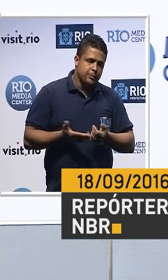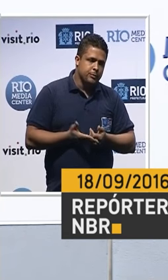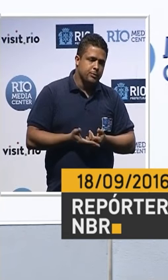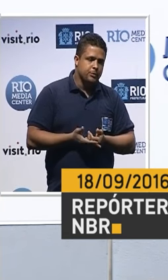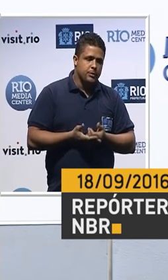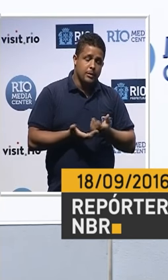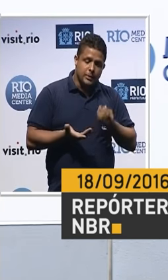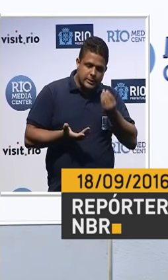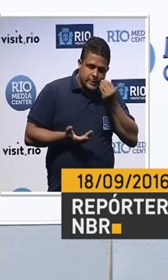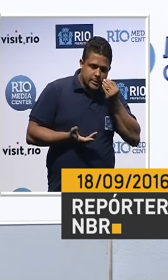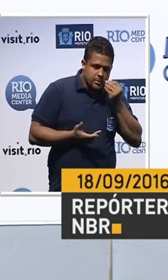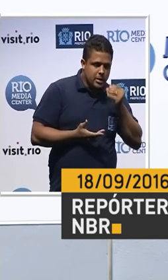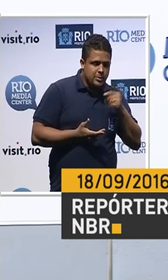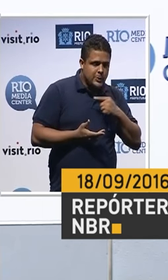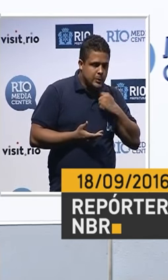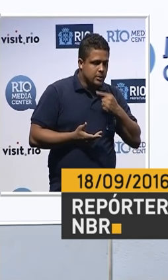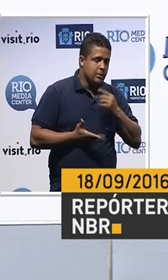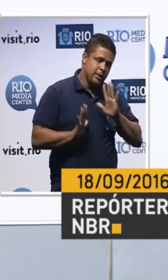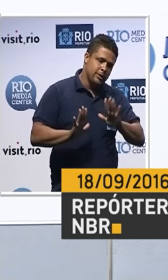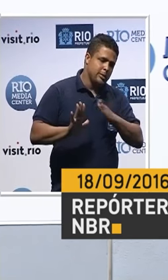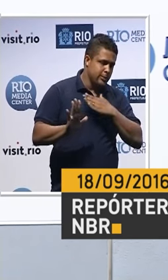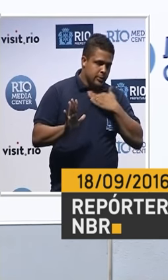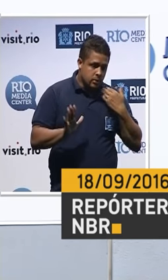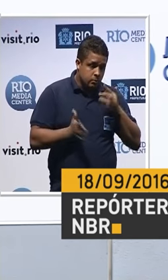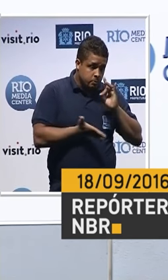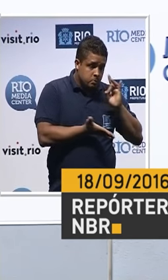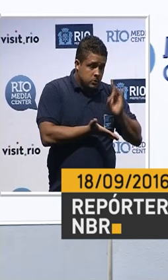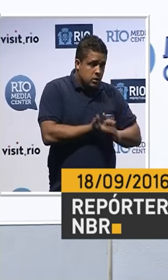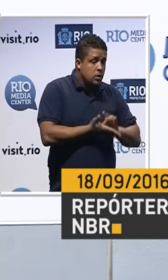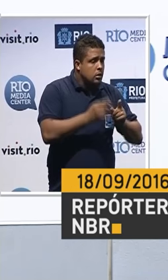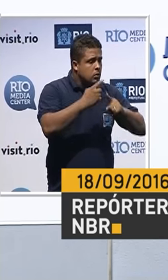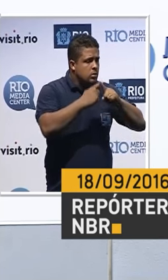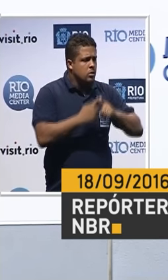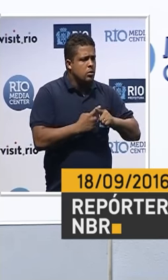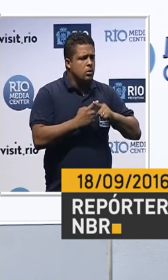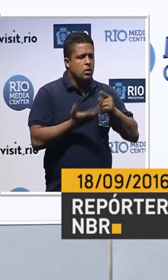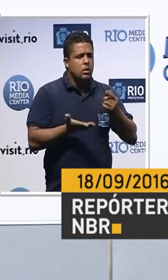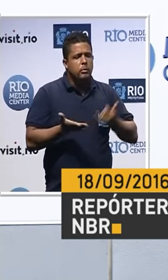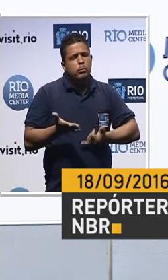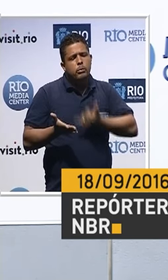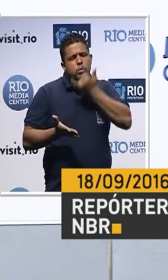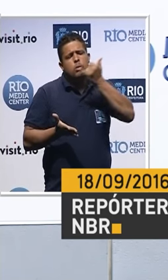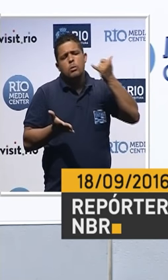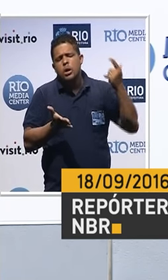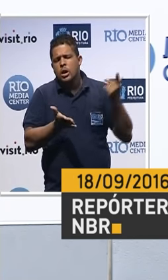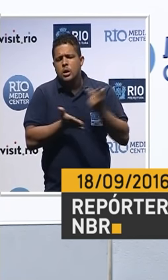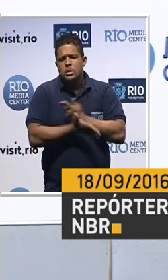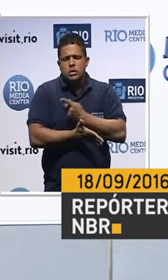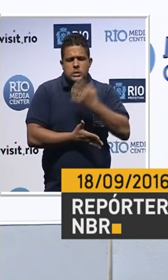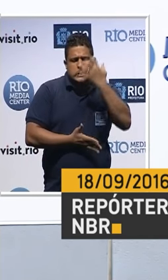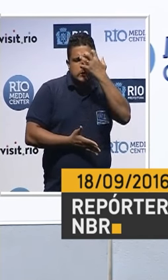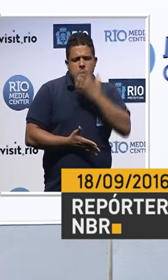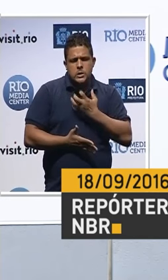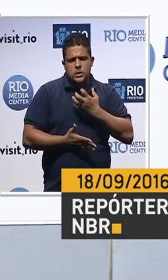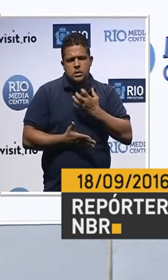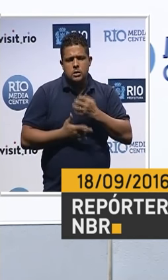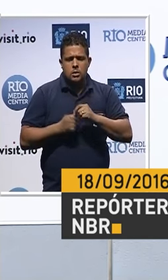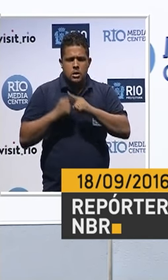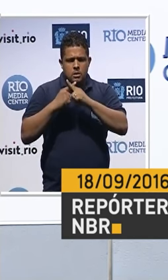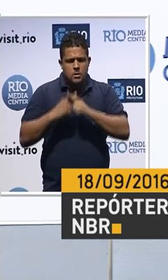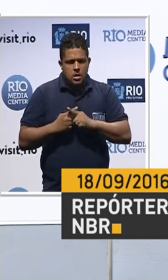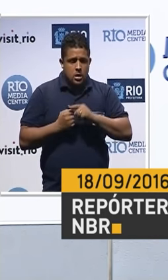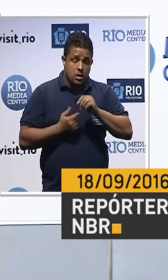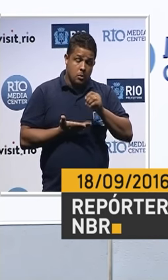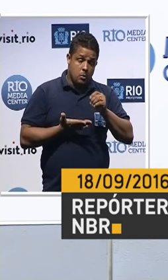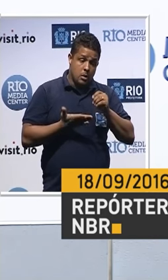nessa sua tentativa. Nós tivemos também na prova olímpica um acidente grave com uma ciclista